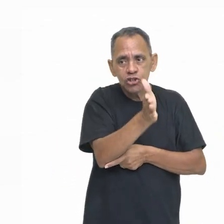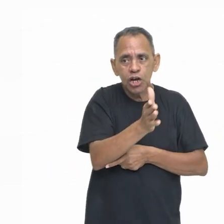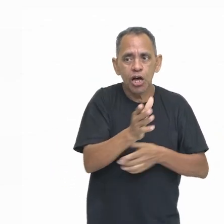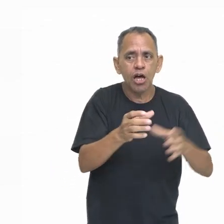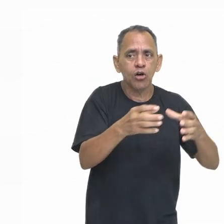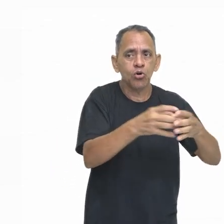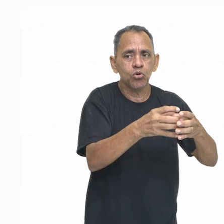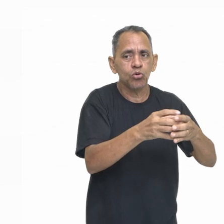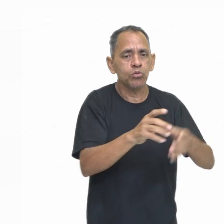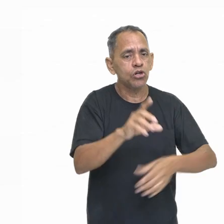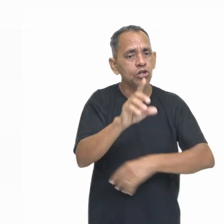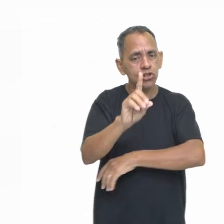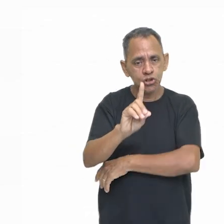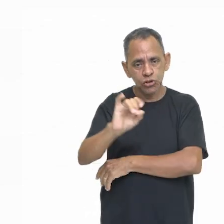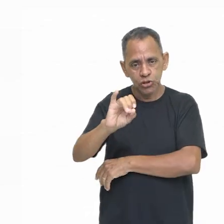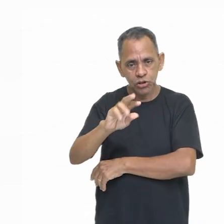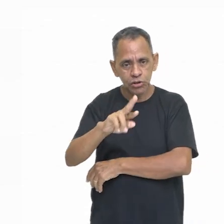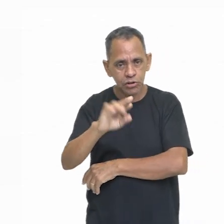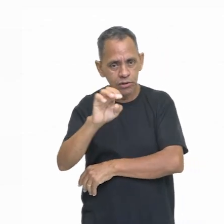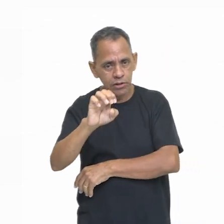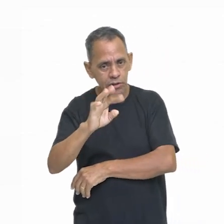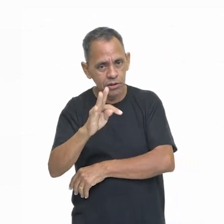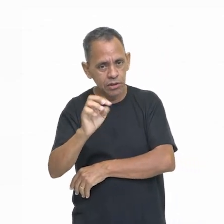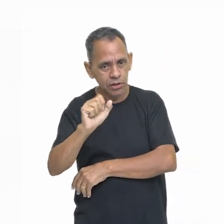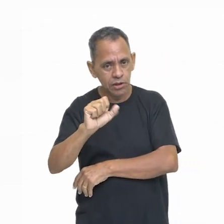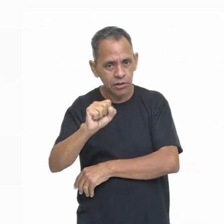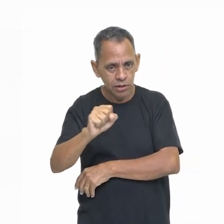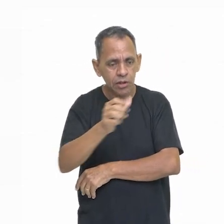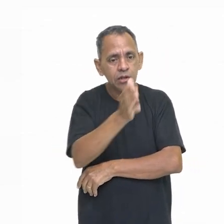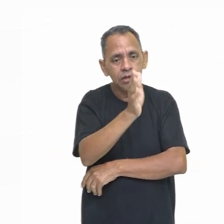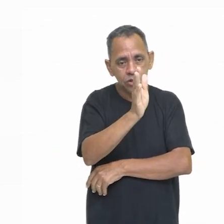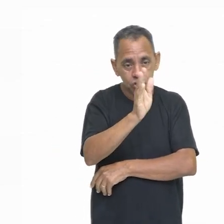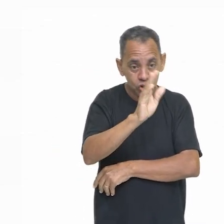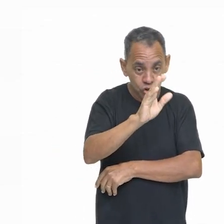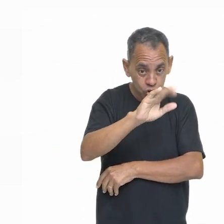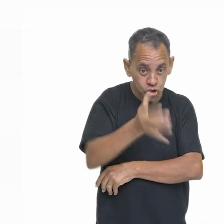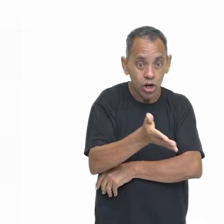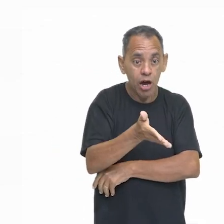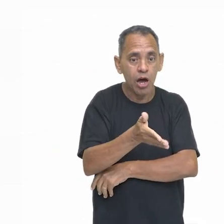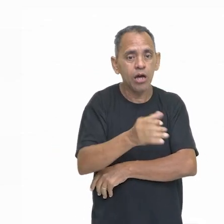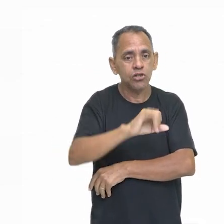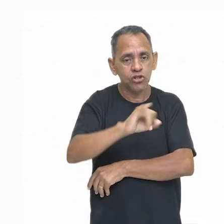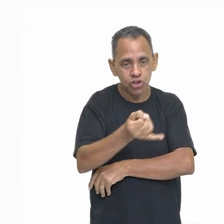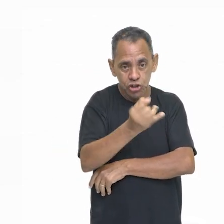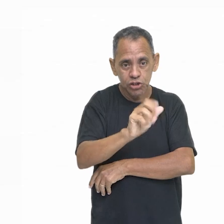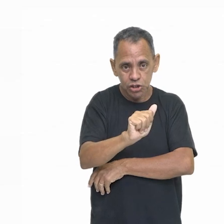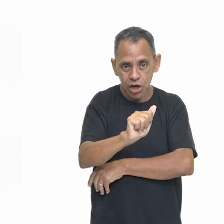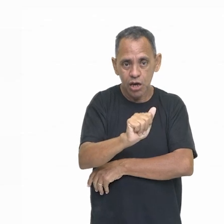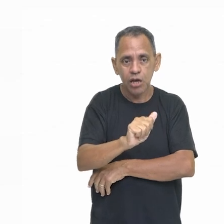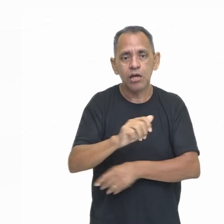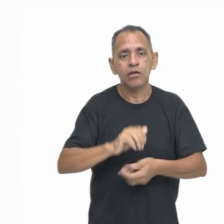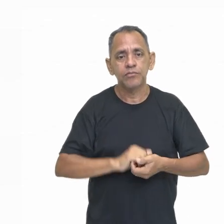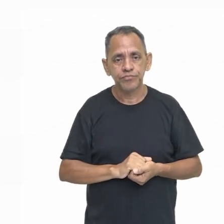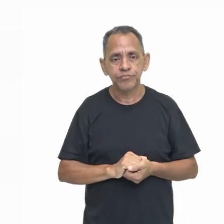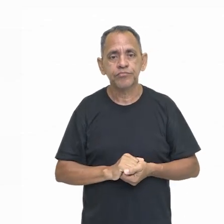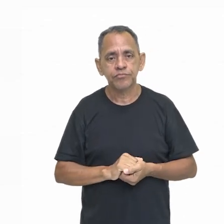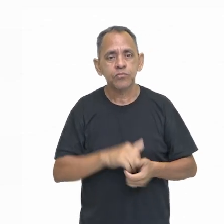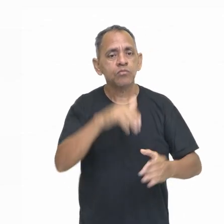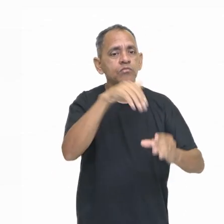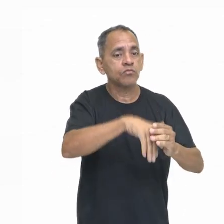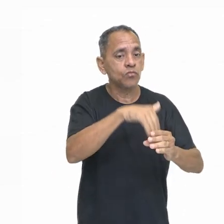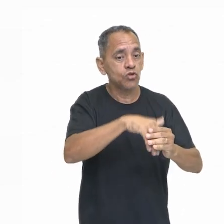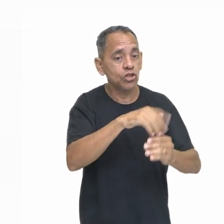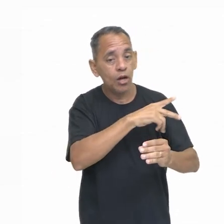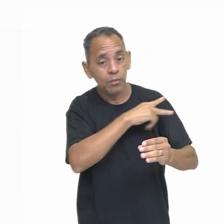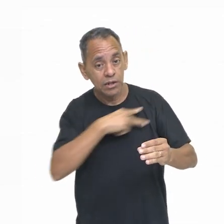nesse processo, mobilizando milhões de brasileiros em prol da eleição direta para presidente,